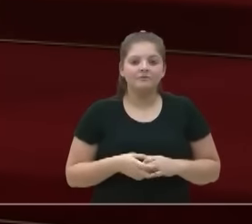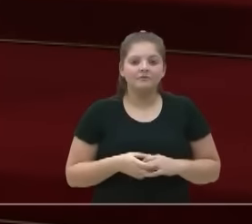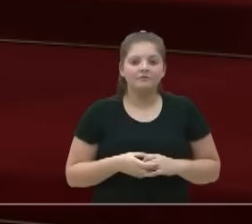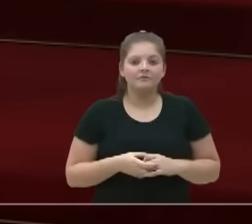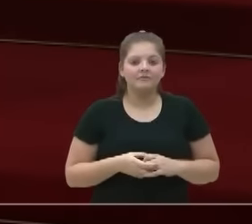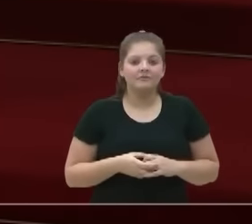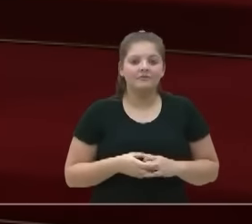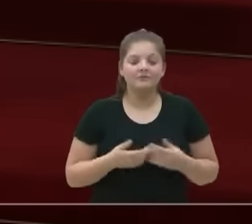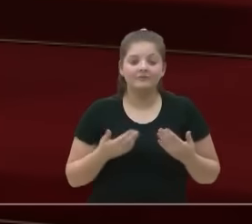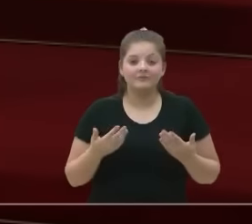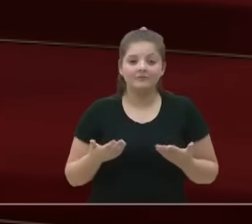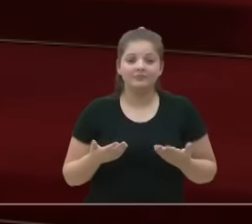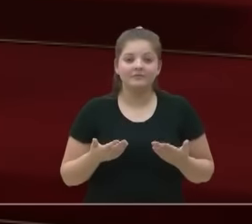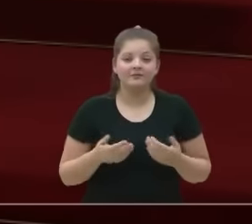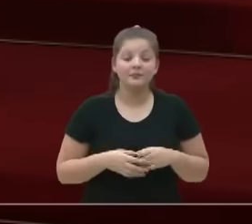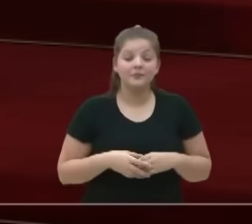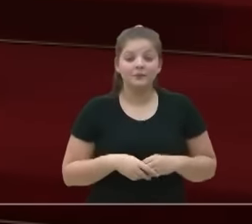Escutou?